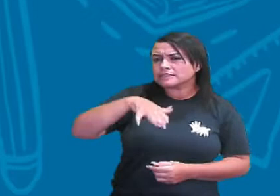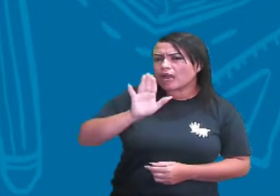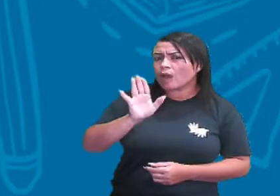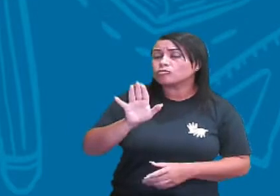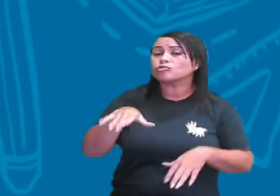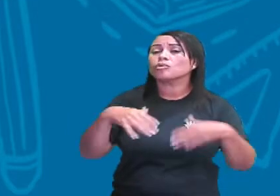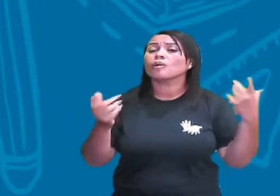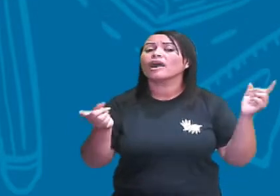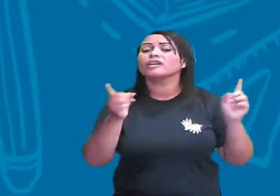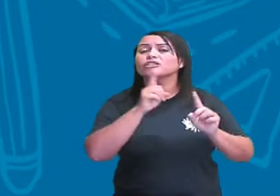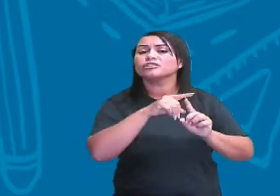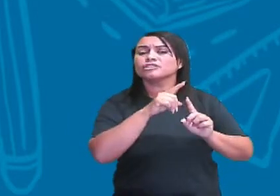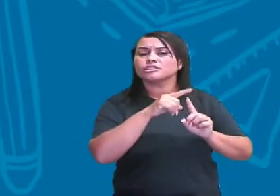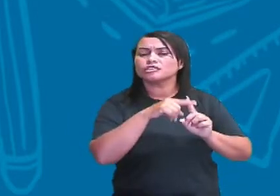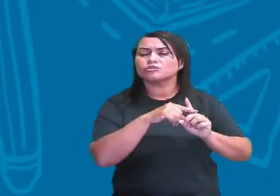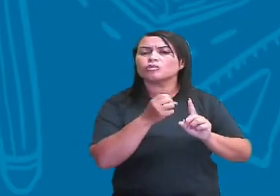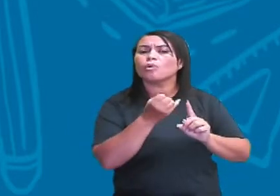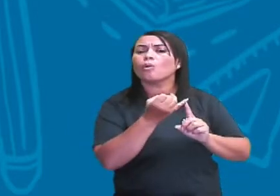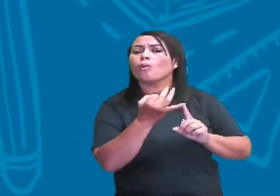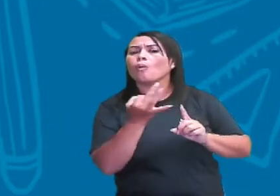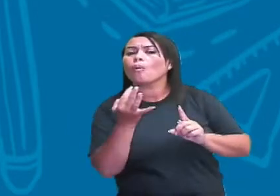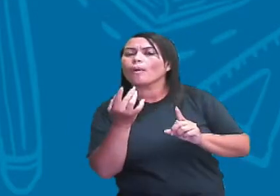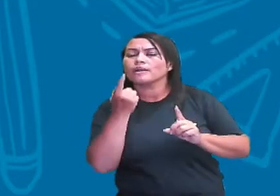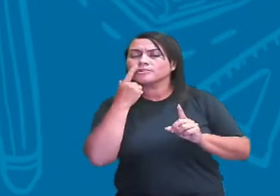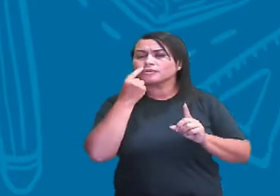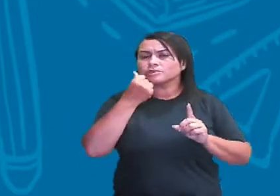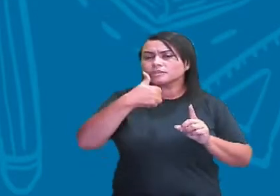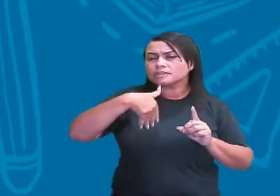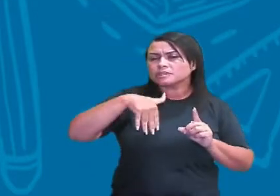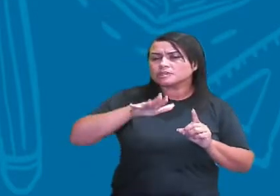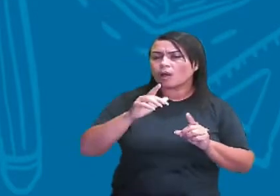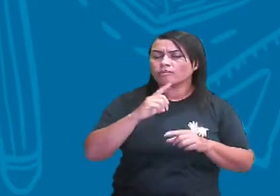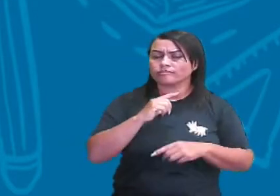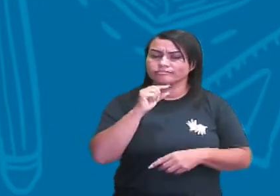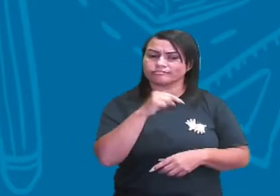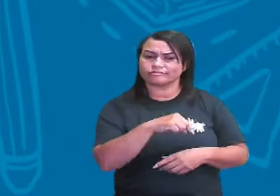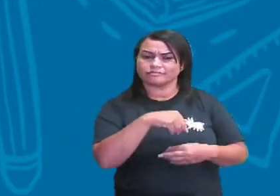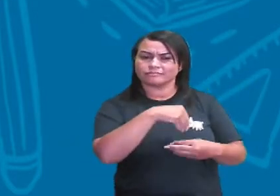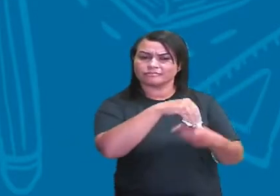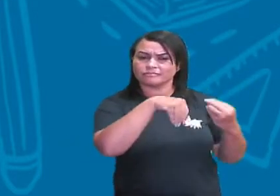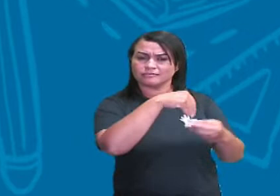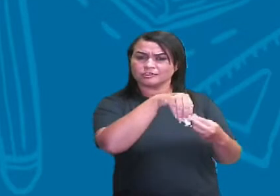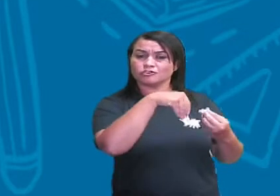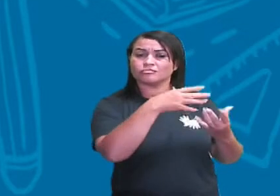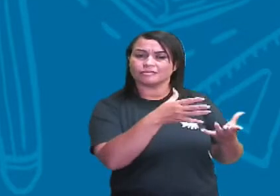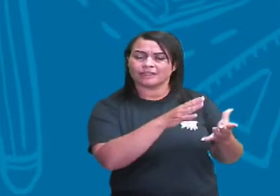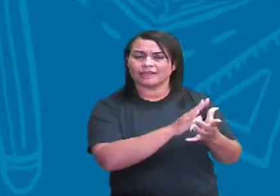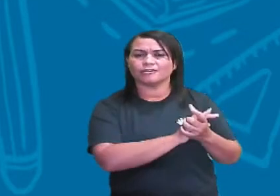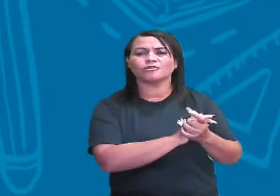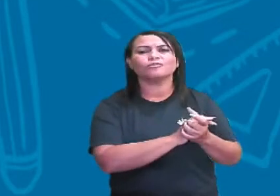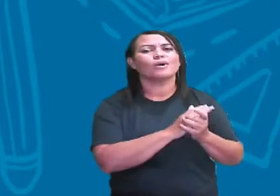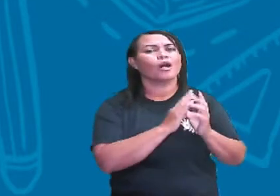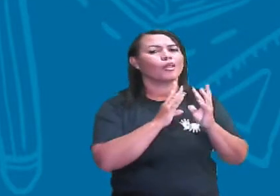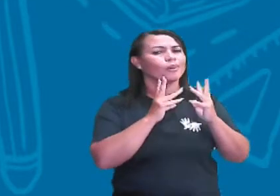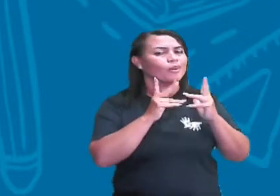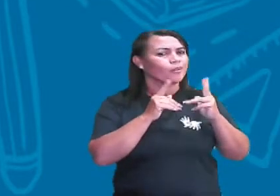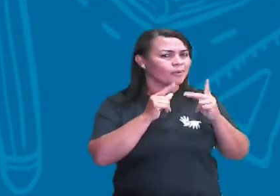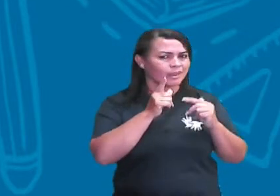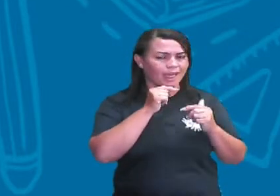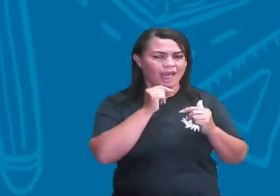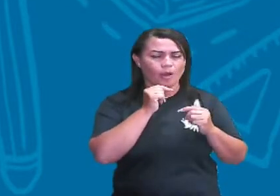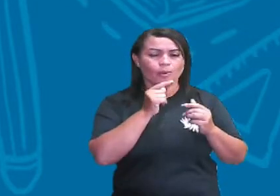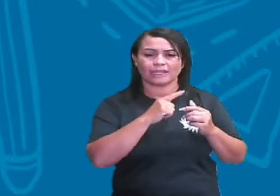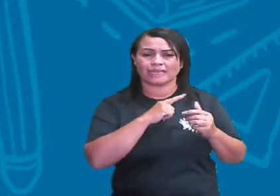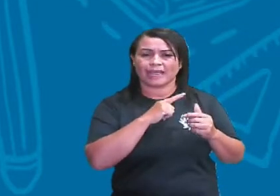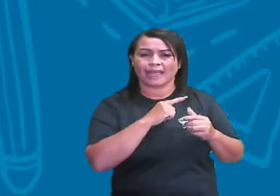nessa água? Qual a quantidade de sais que estão dissolvidos nessa água? Você vai perceber que nem toda a água daquele garrafão